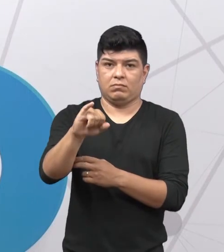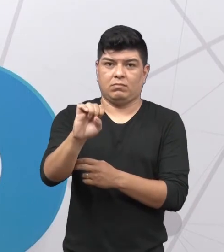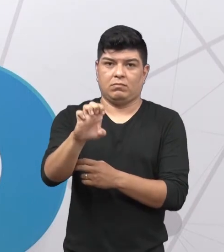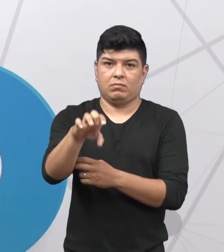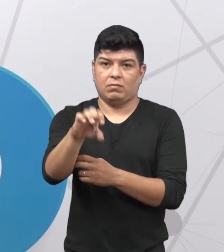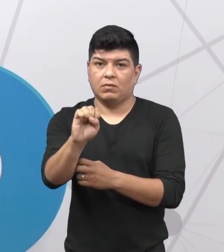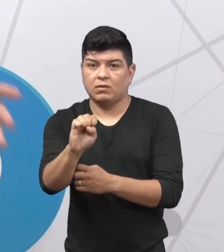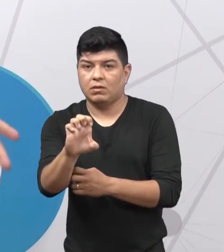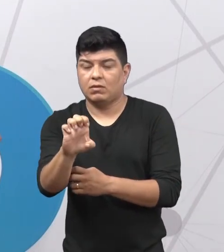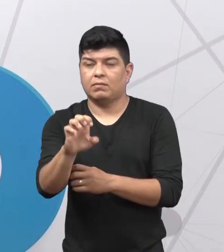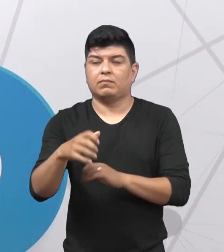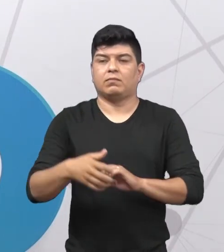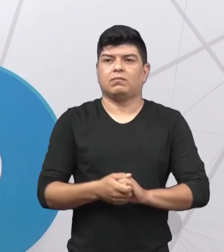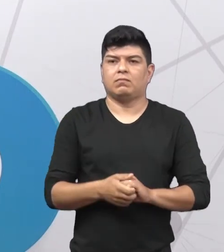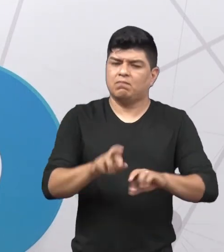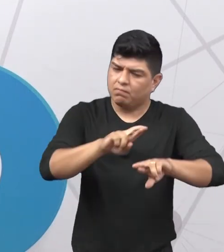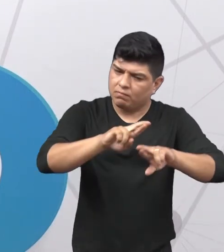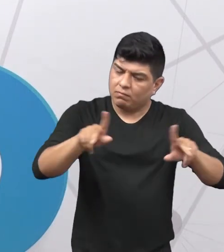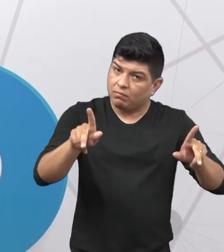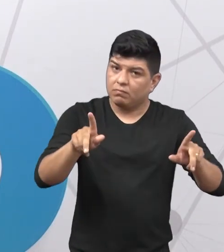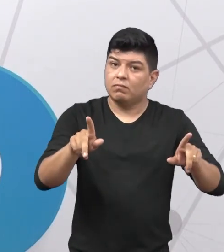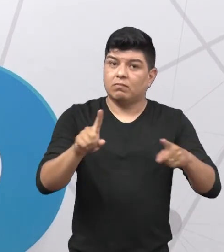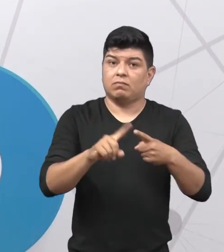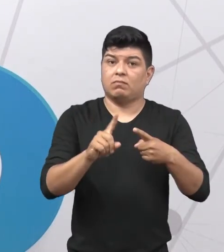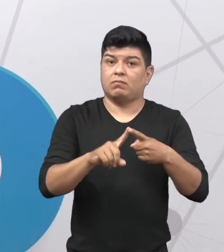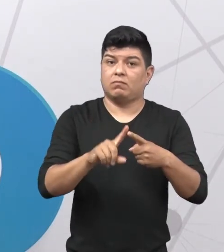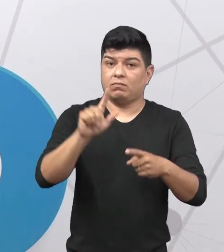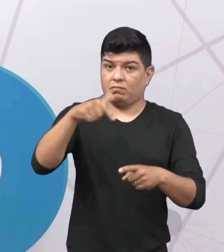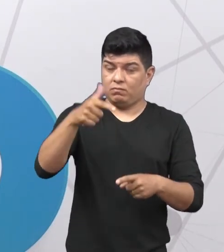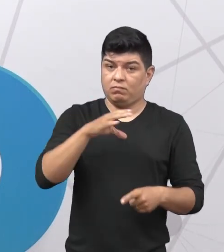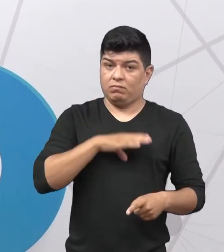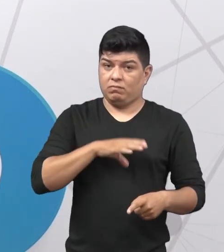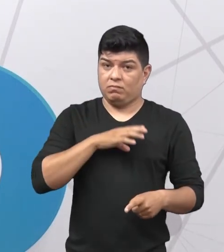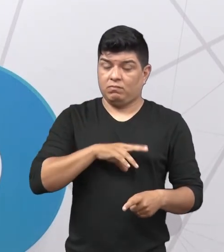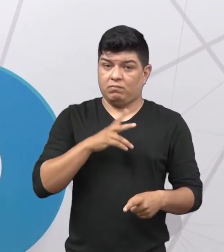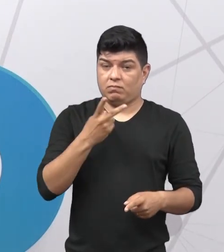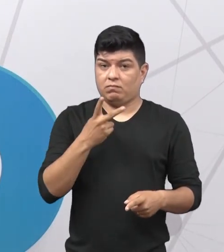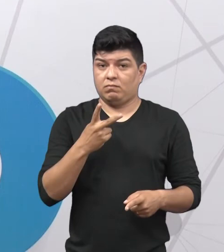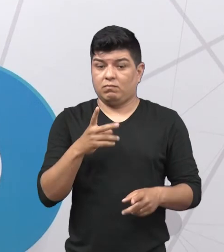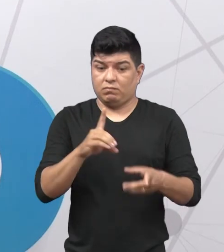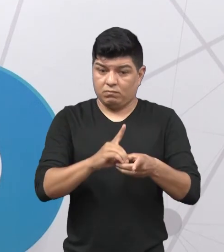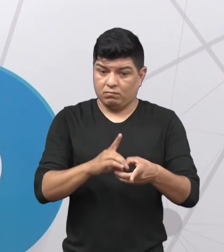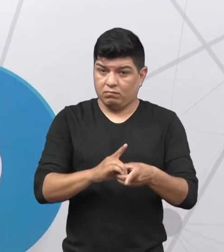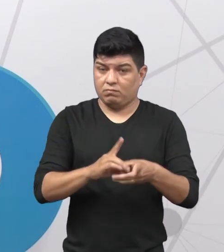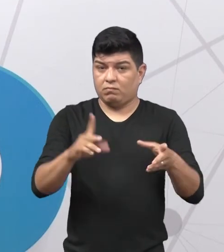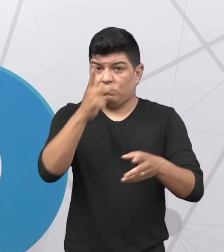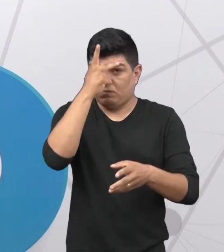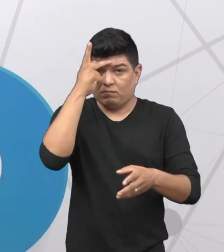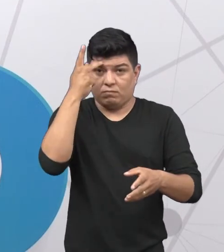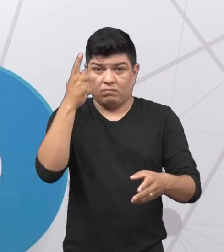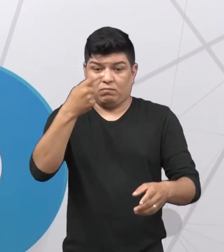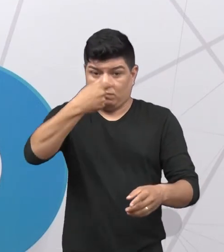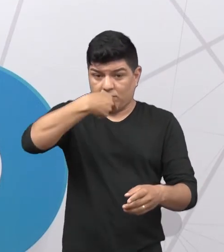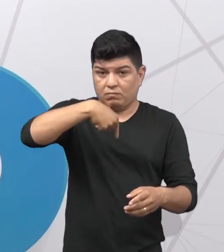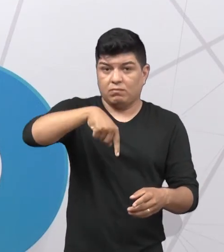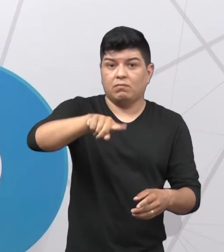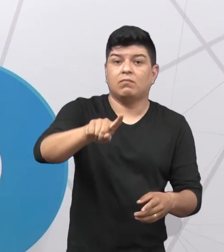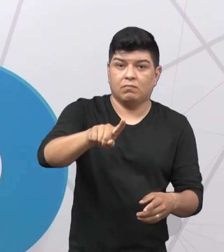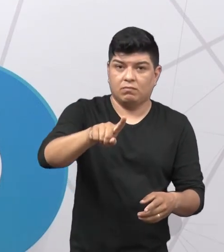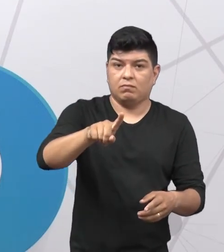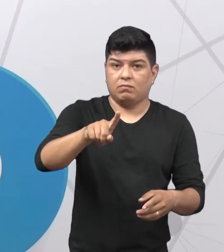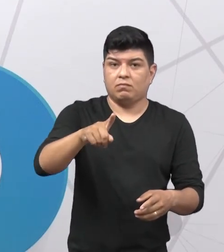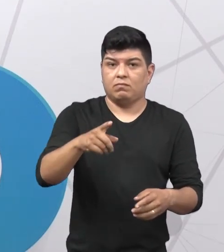um pouco diferente, porque em Atenas existia uma democracia direta, onde as pessoas iam até uma praça pública chamada